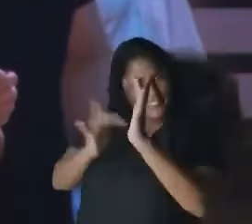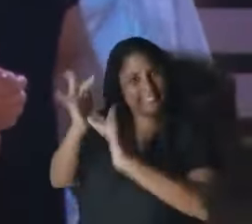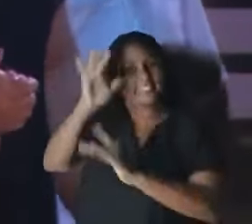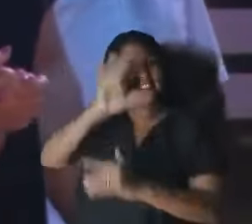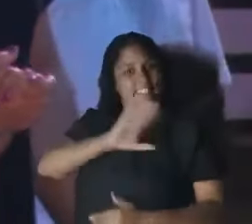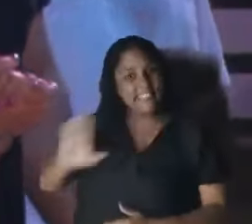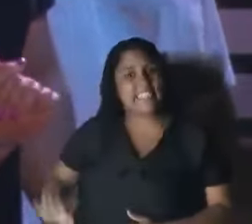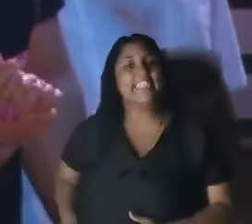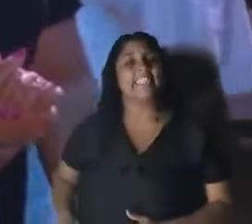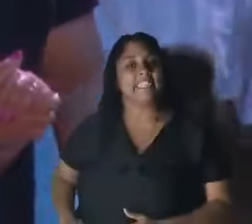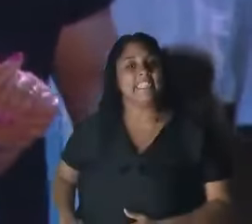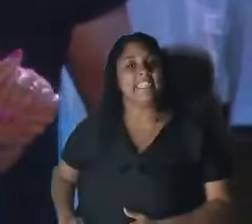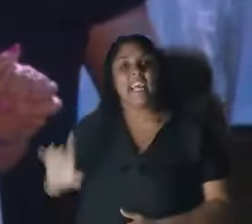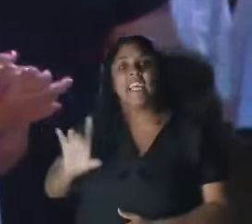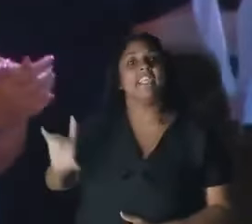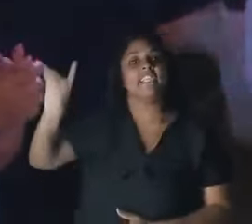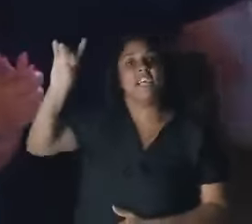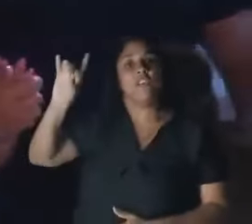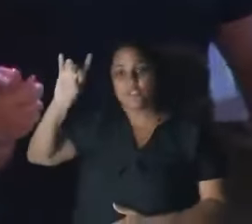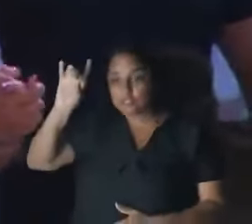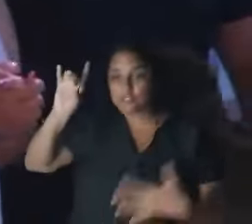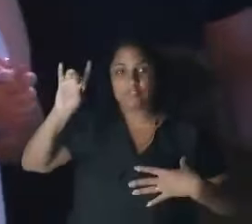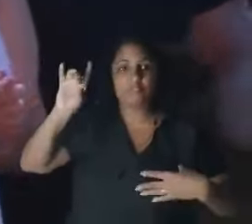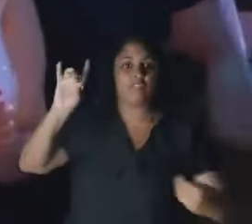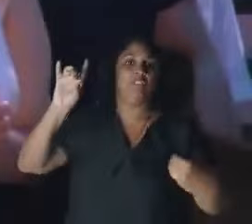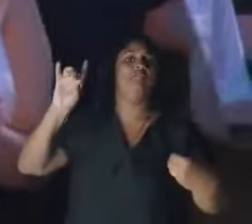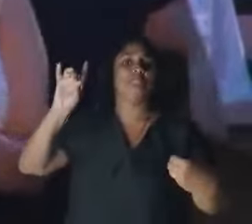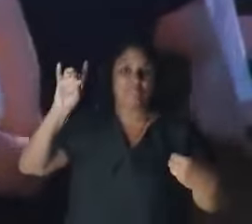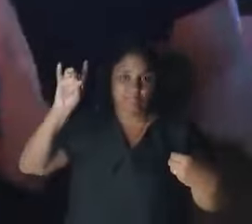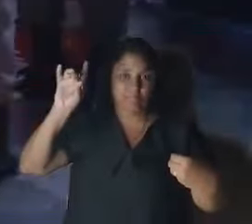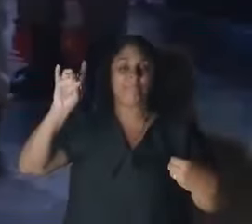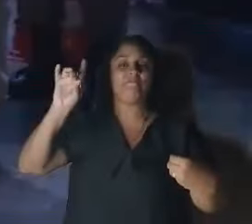Cristo, Ele é o Filho de Deus.